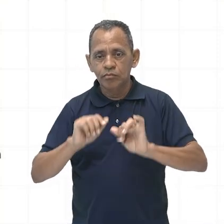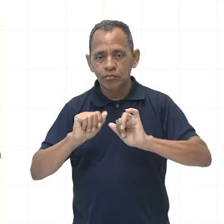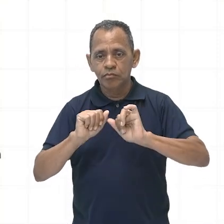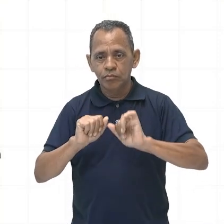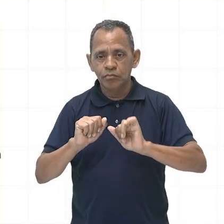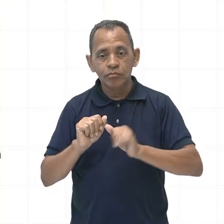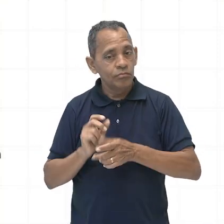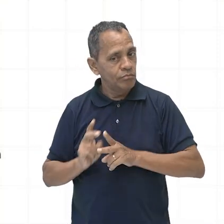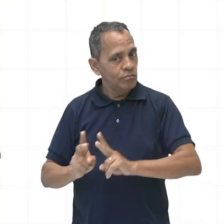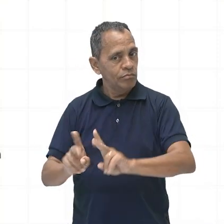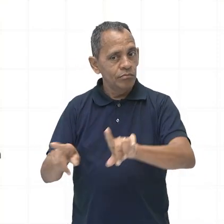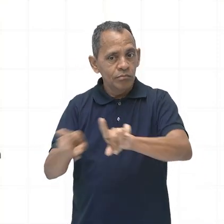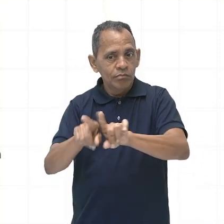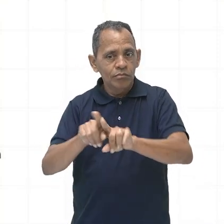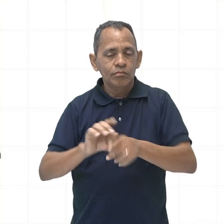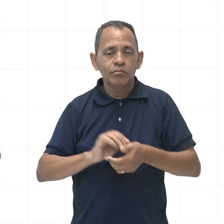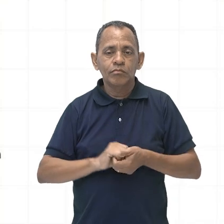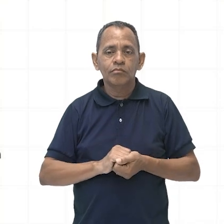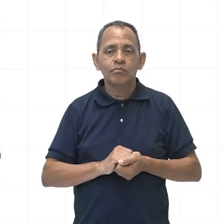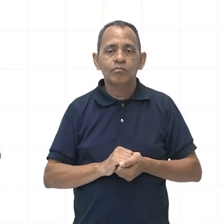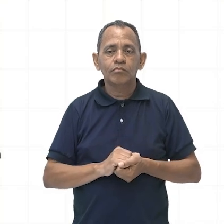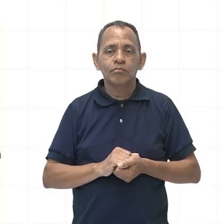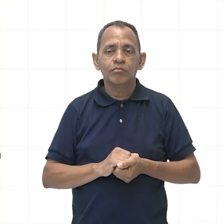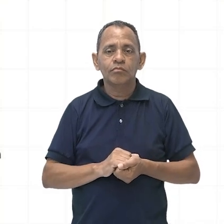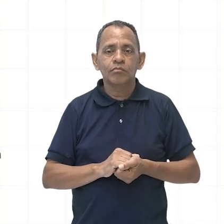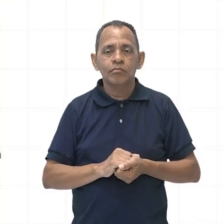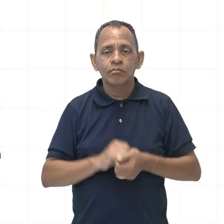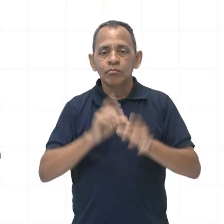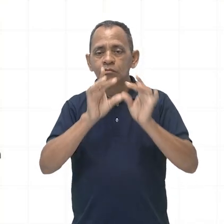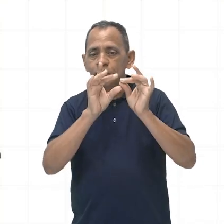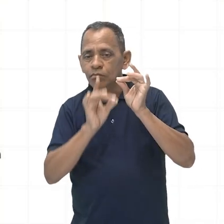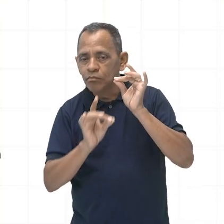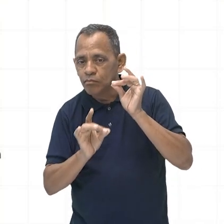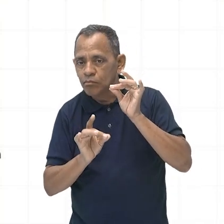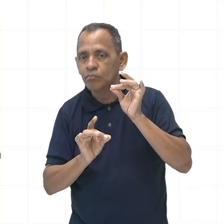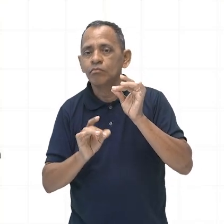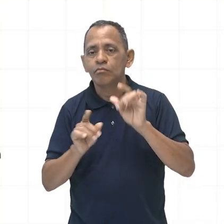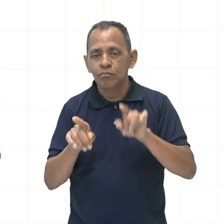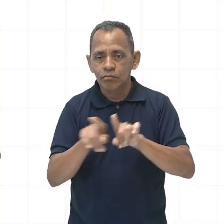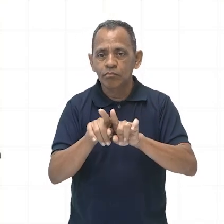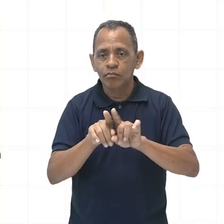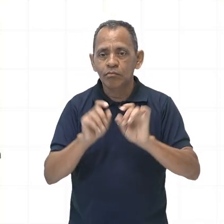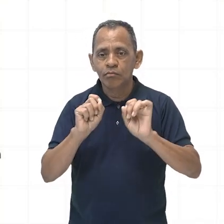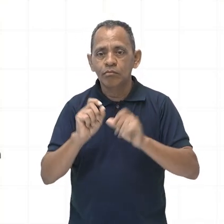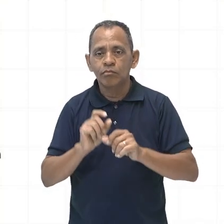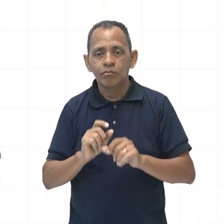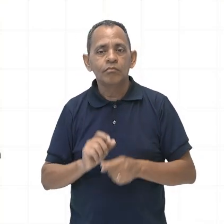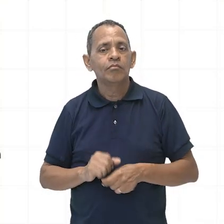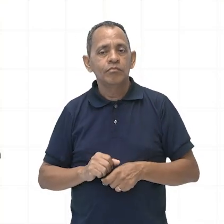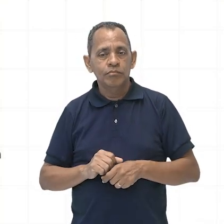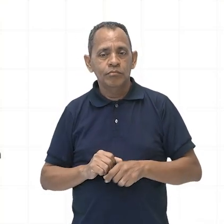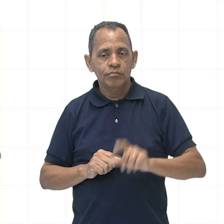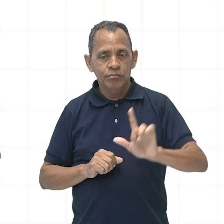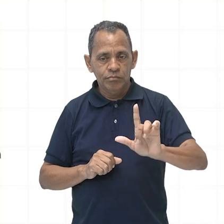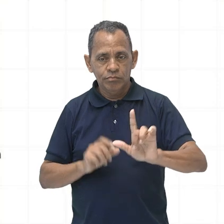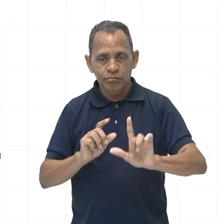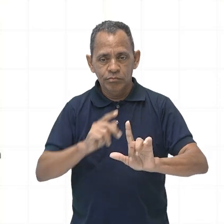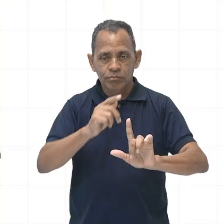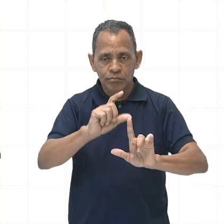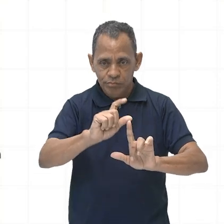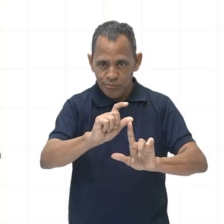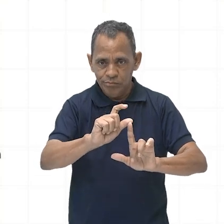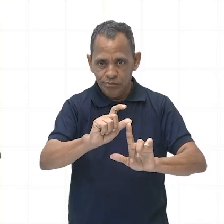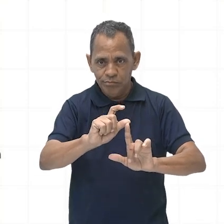posso continuar aí essa conta, né? Como que eu posso continuar? Esse L ao quadrado aqui, ele cancela com